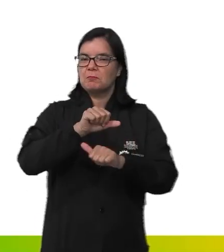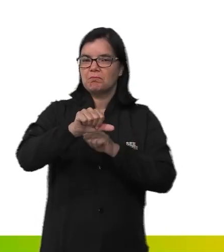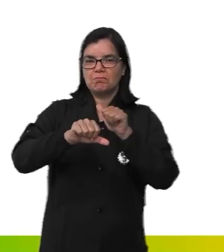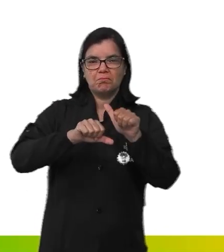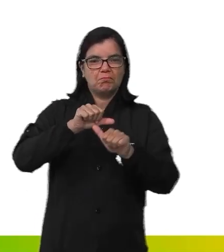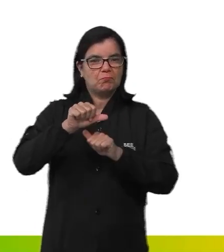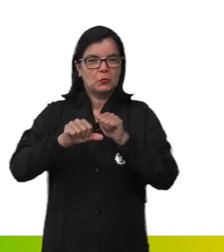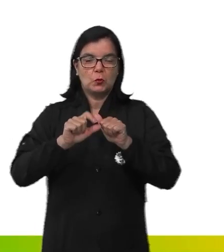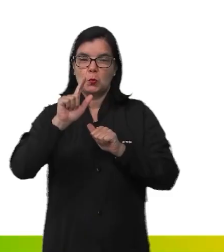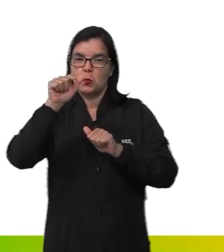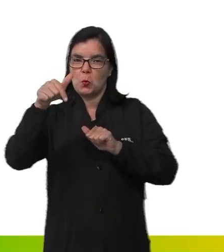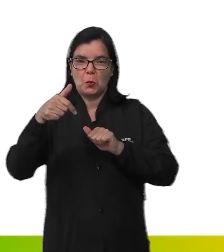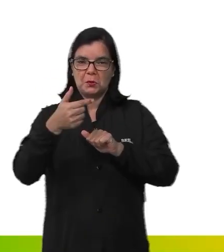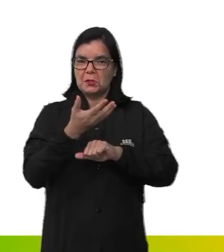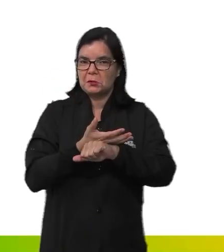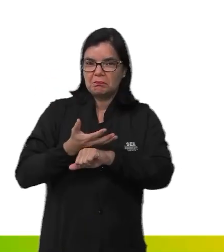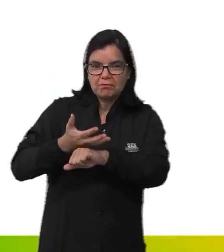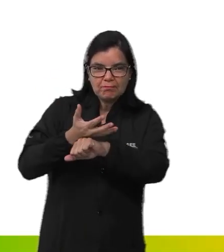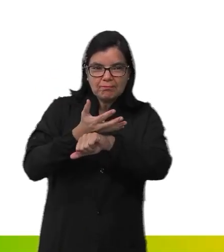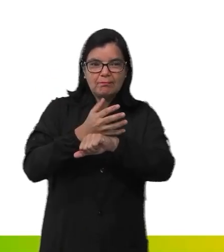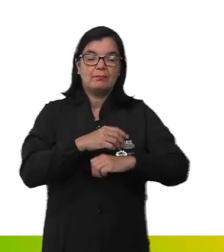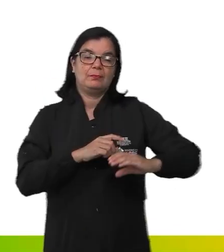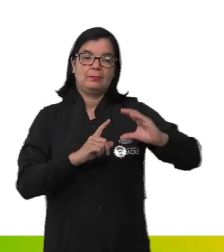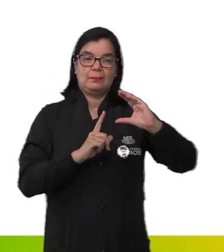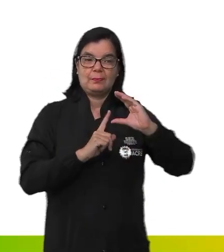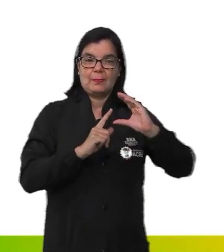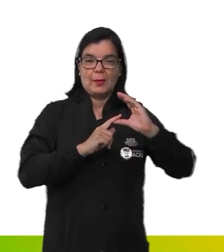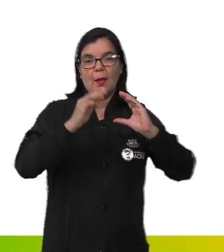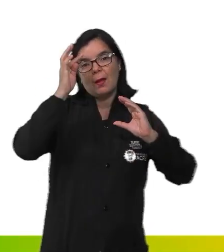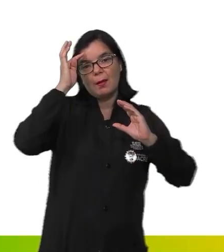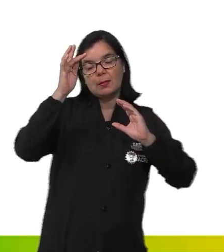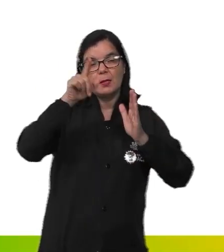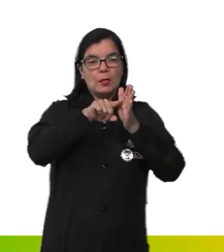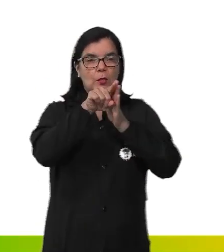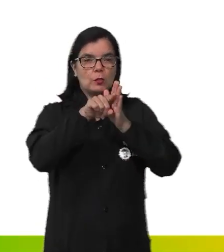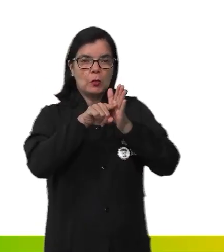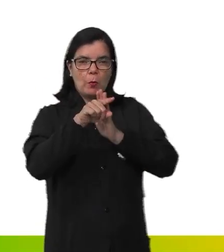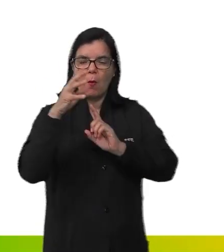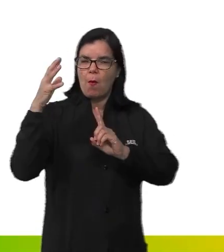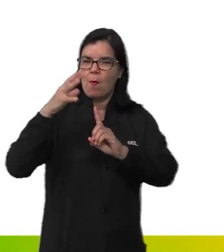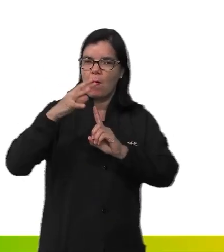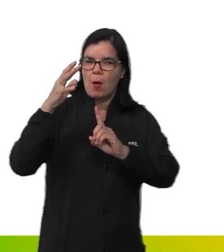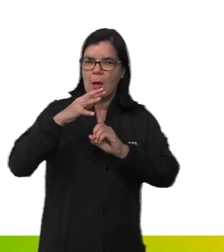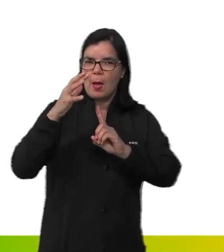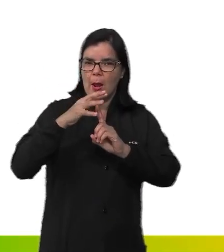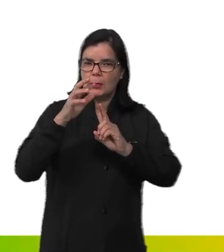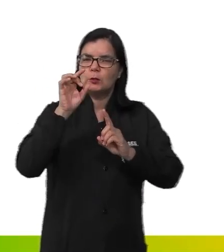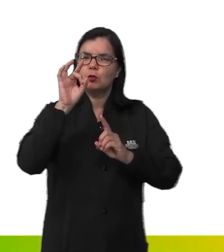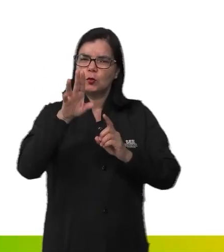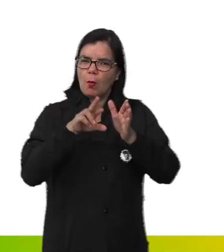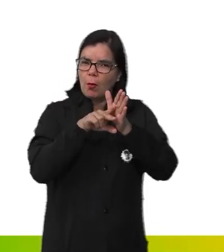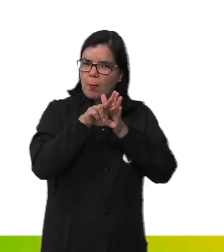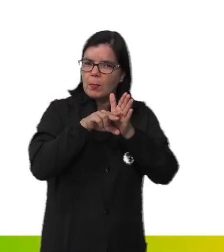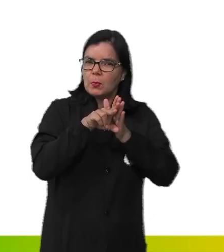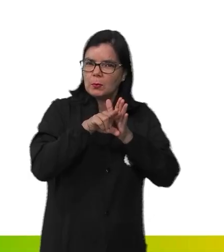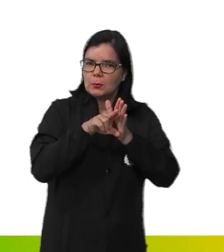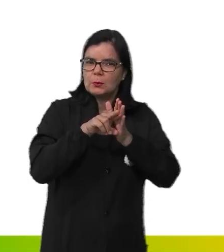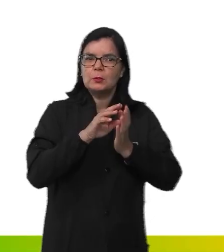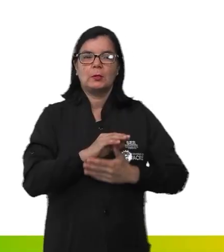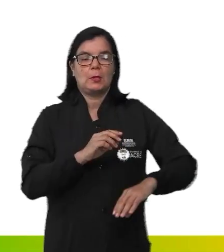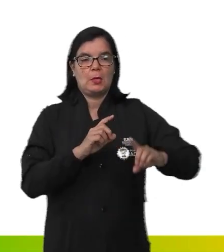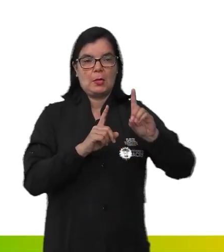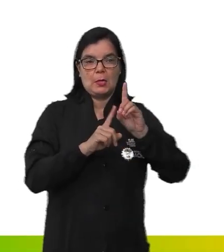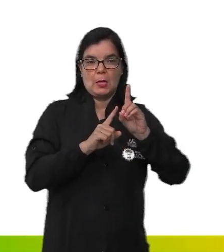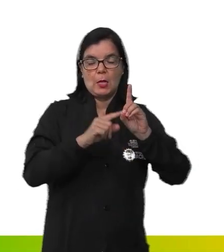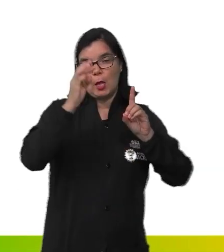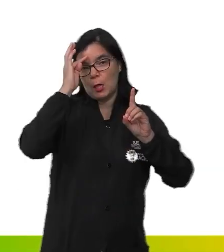se relacionam com outras áreas? Alternativa C. As teorias científicas influenciam apenas a biologia? Alternativa